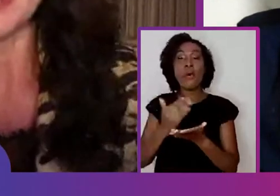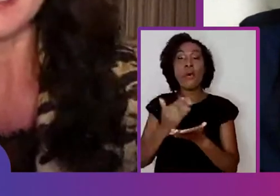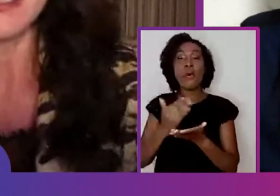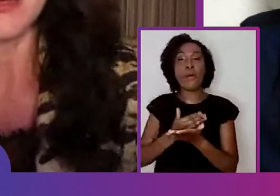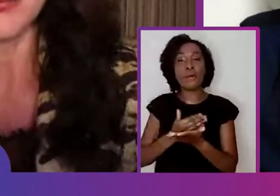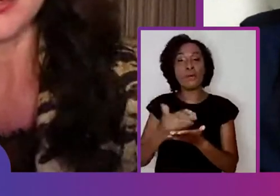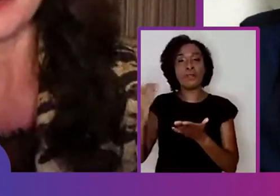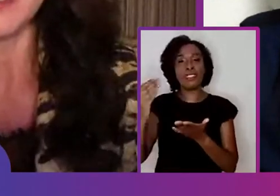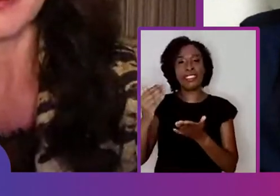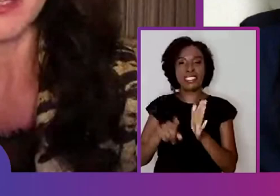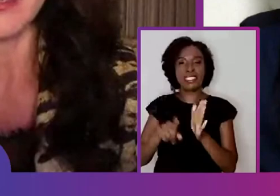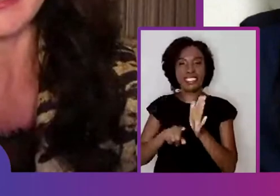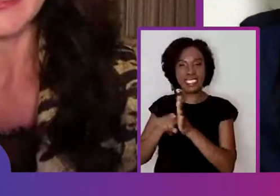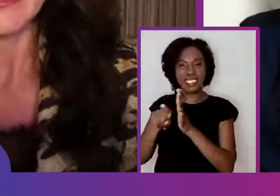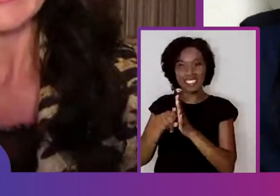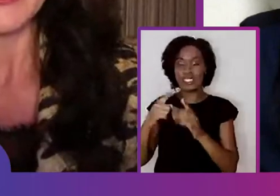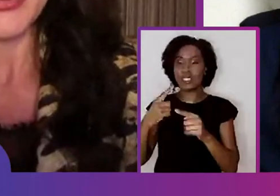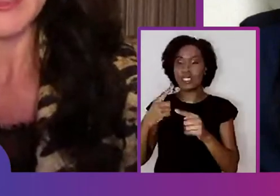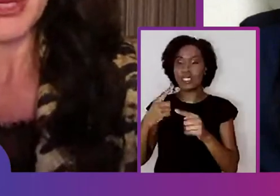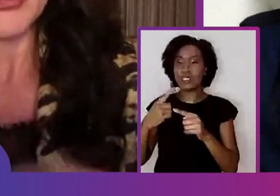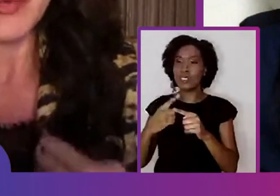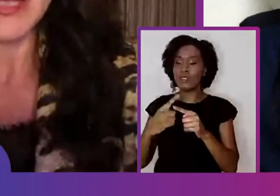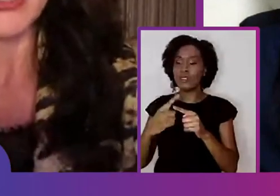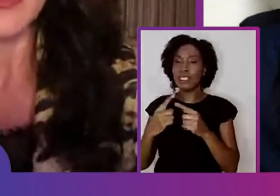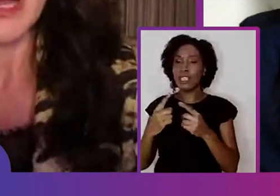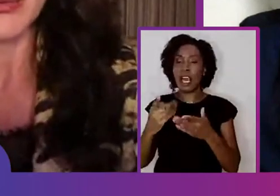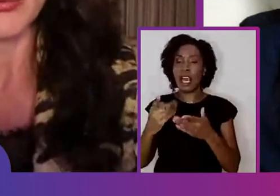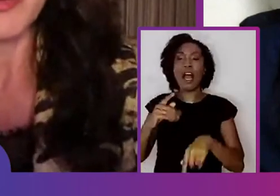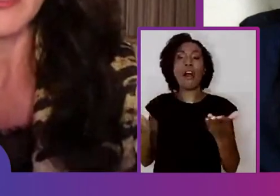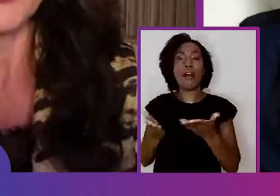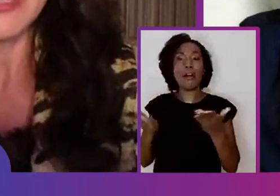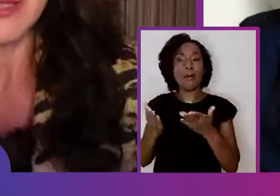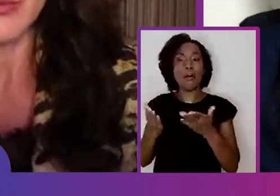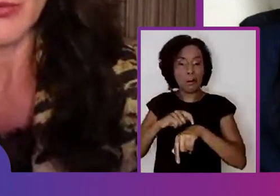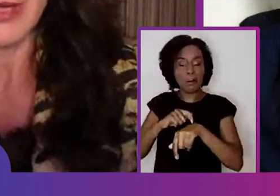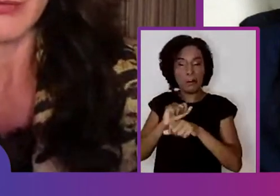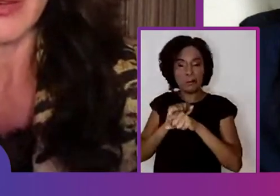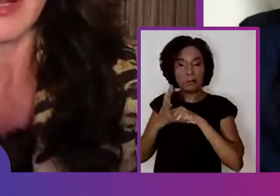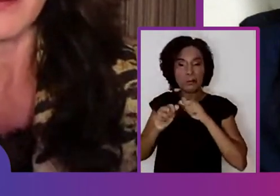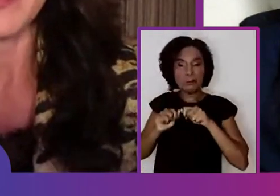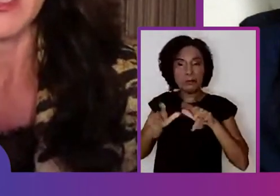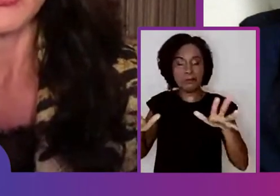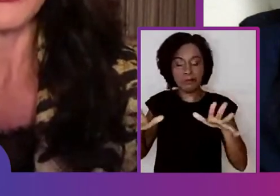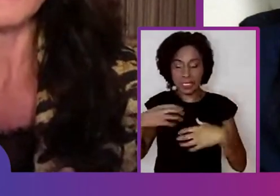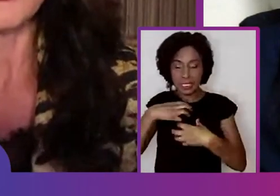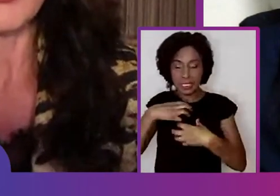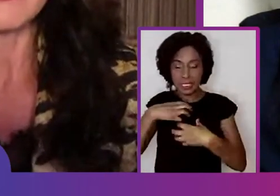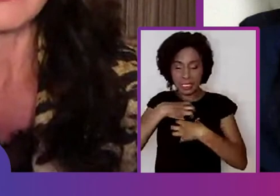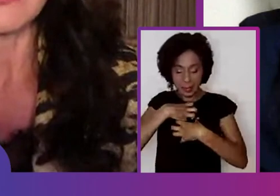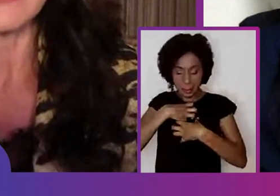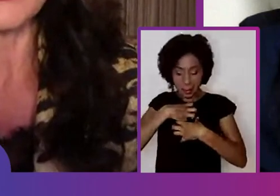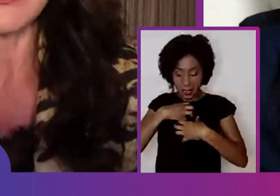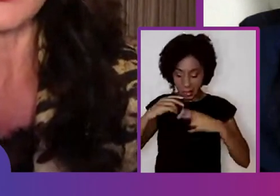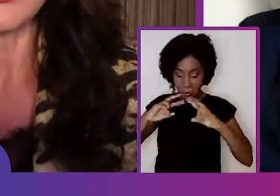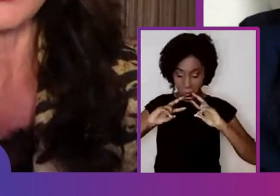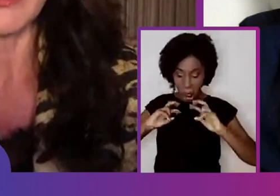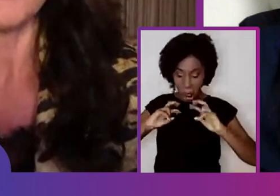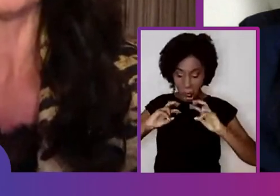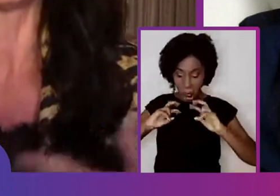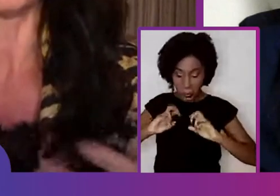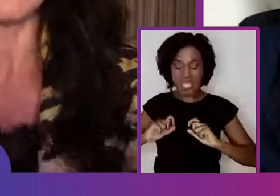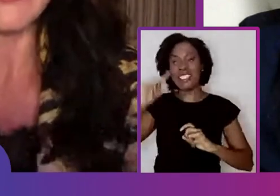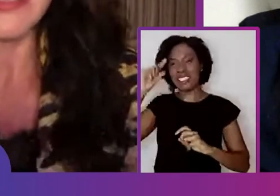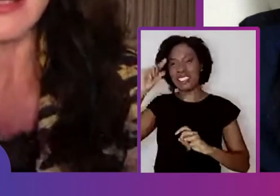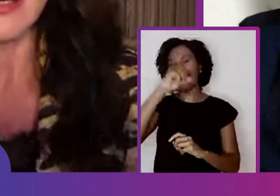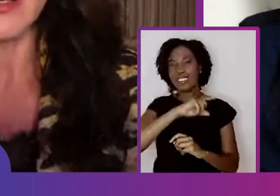está sentindo nesses tempos de pandemia. E é justamente sobre sentimento, sobre emoção que eu quero falar. Todos nós temos